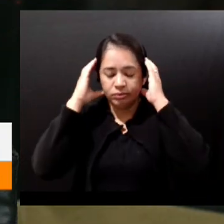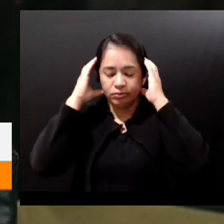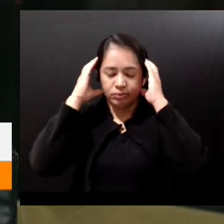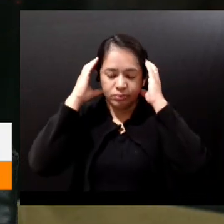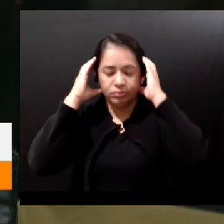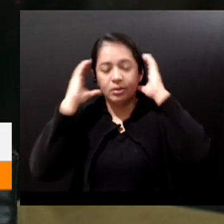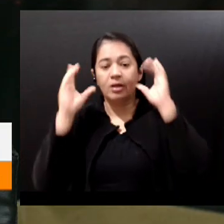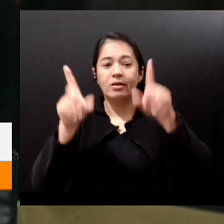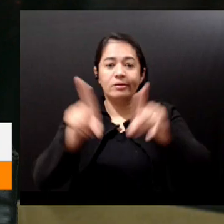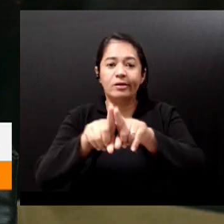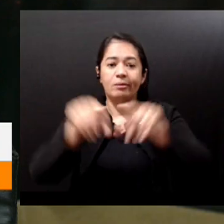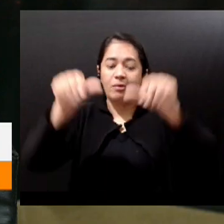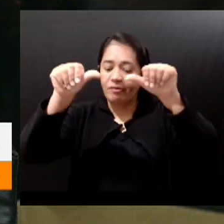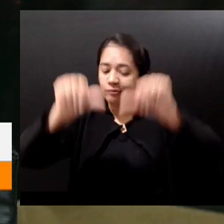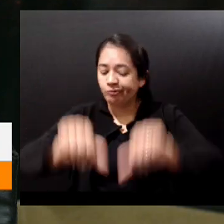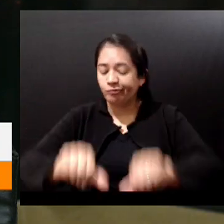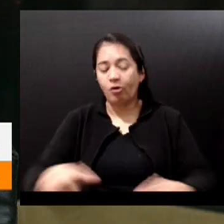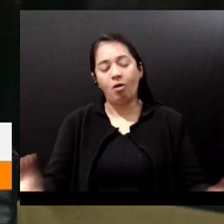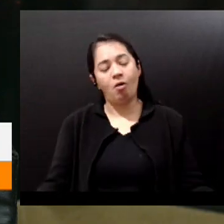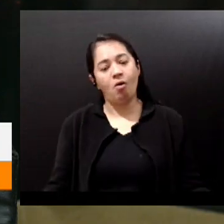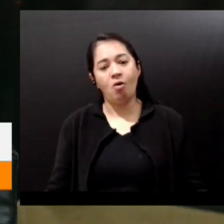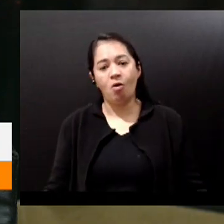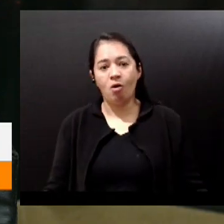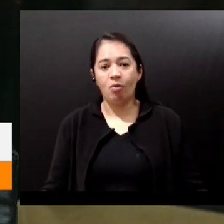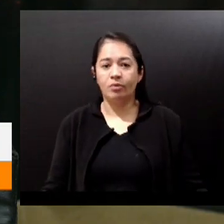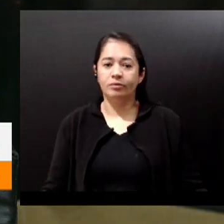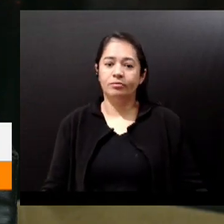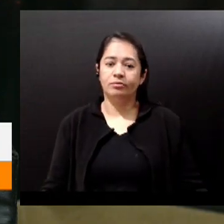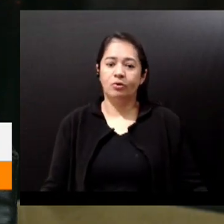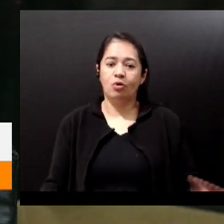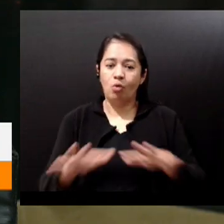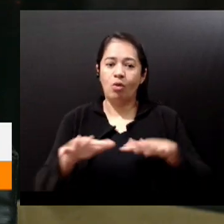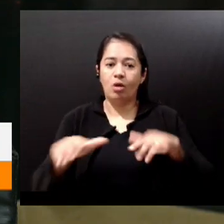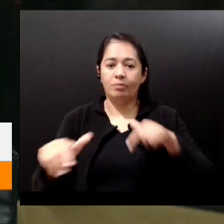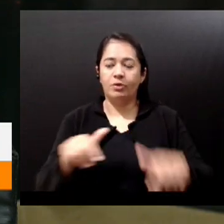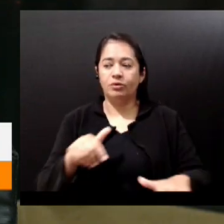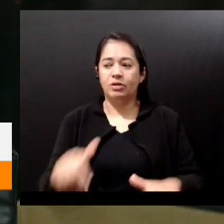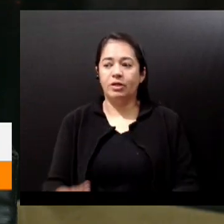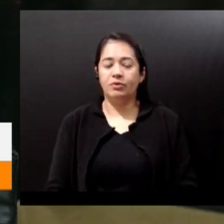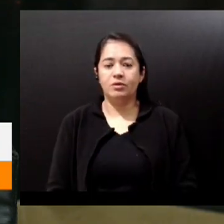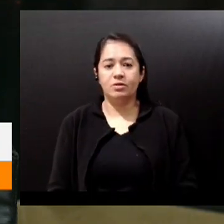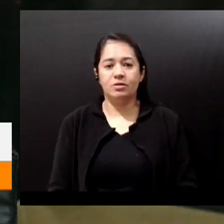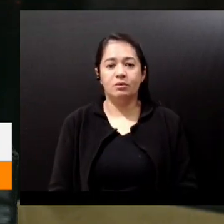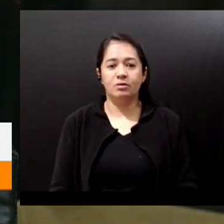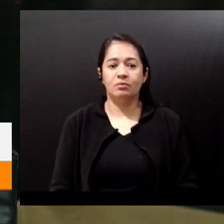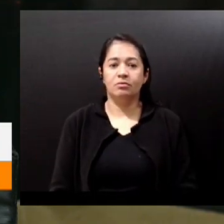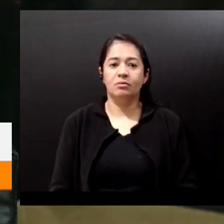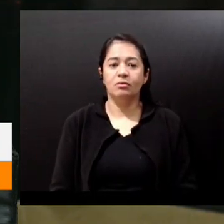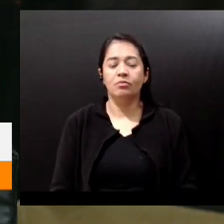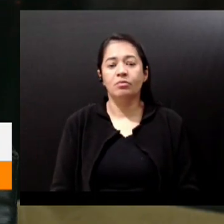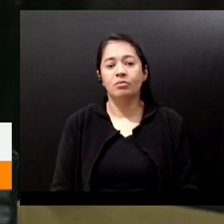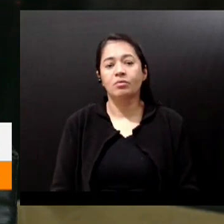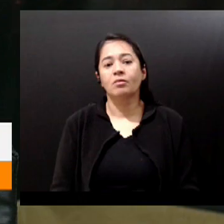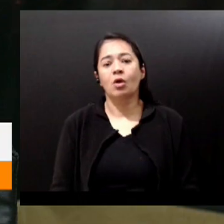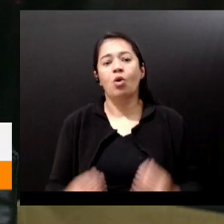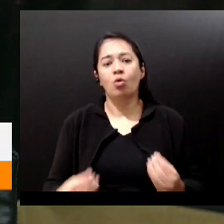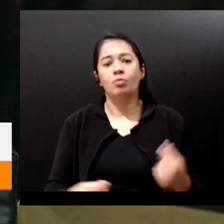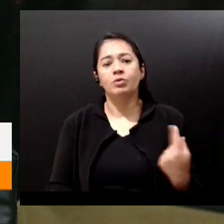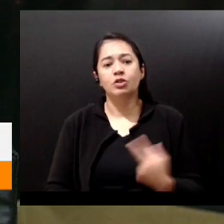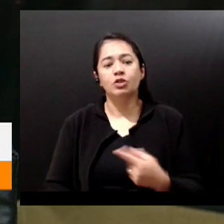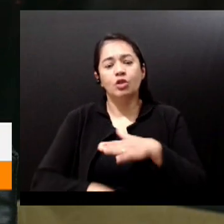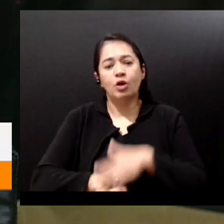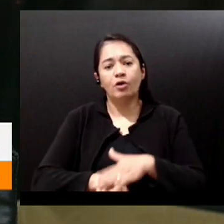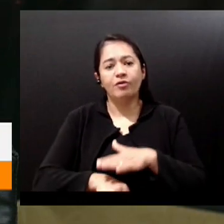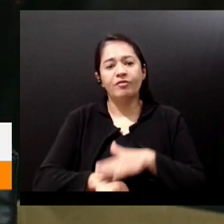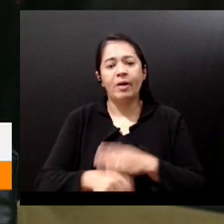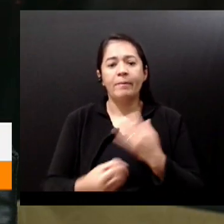um ambiente corporativo totalmente desconectado e desagradável. Então, como é que a gente faz para equilibrar? A